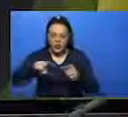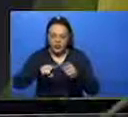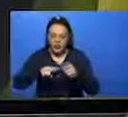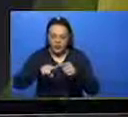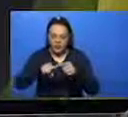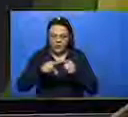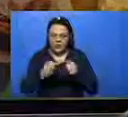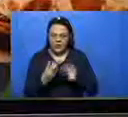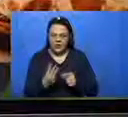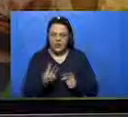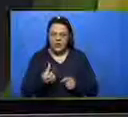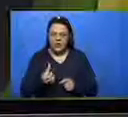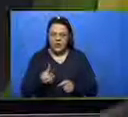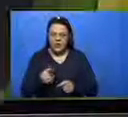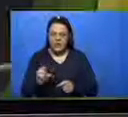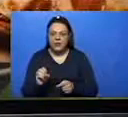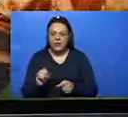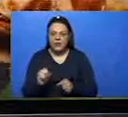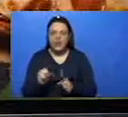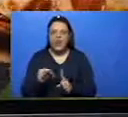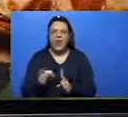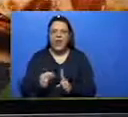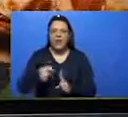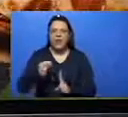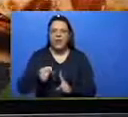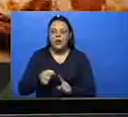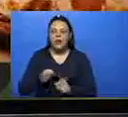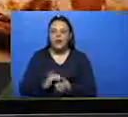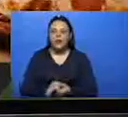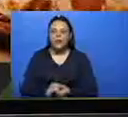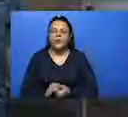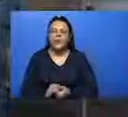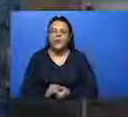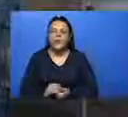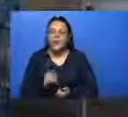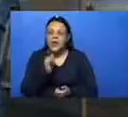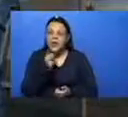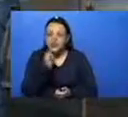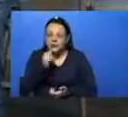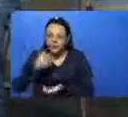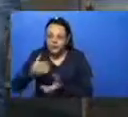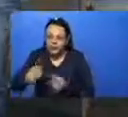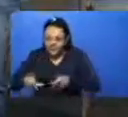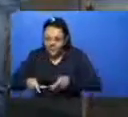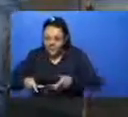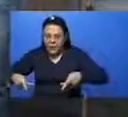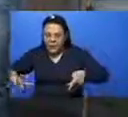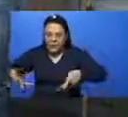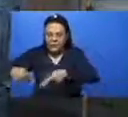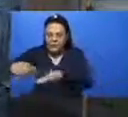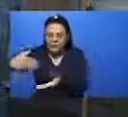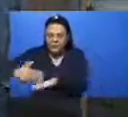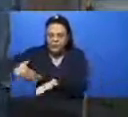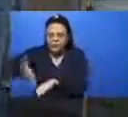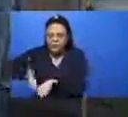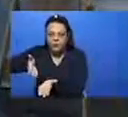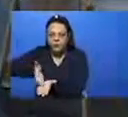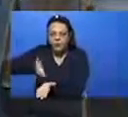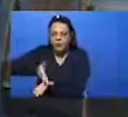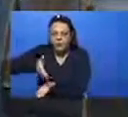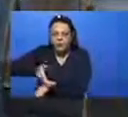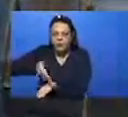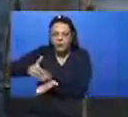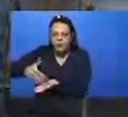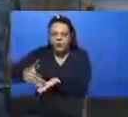Então, separei em vários, vamos pegar aqui a pizza, cortei várias fatias de tamanhos diferentes.